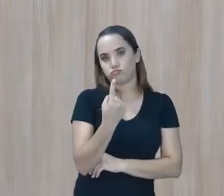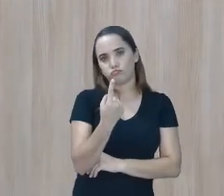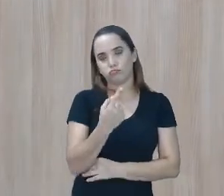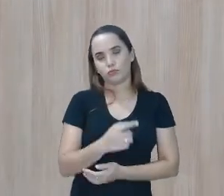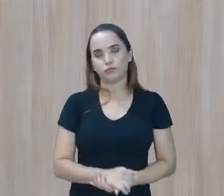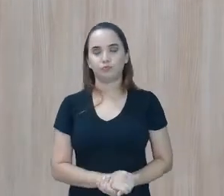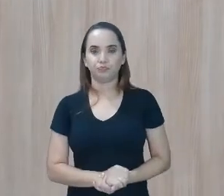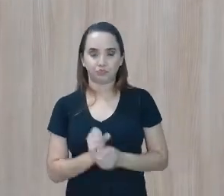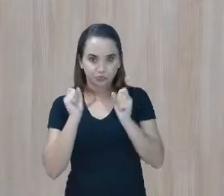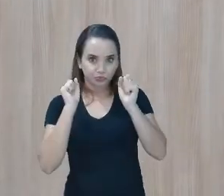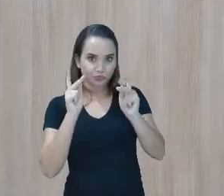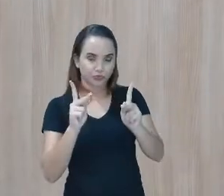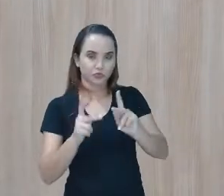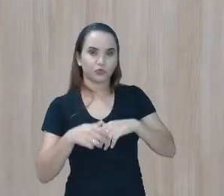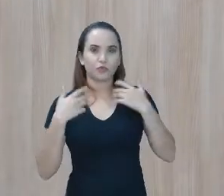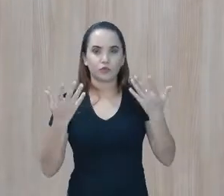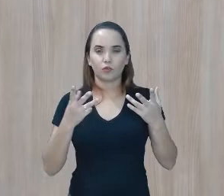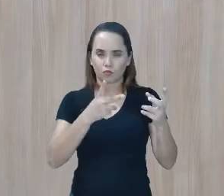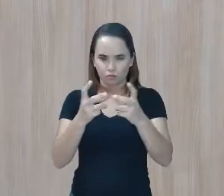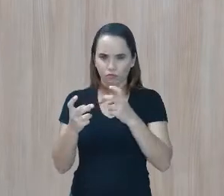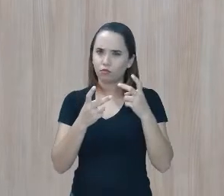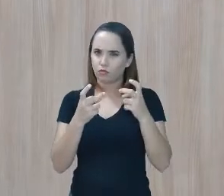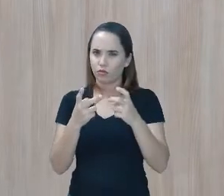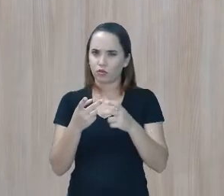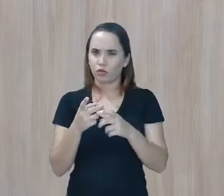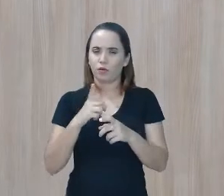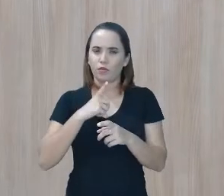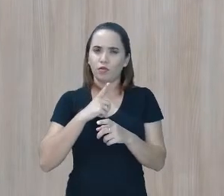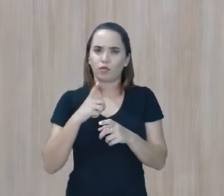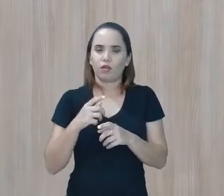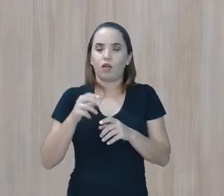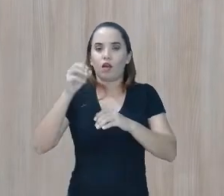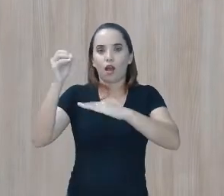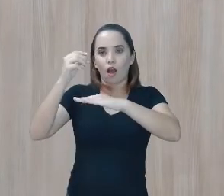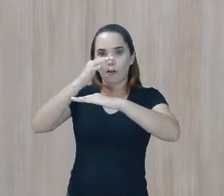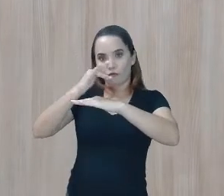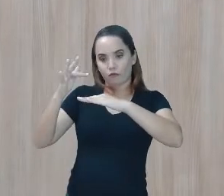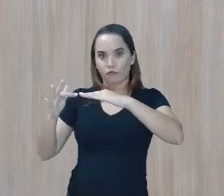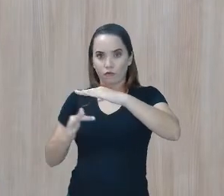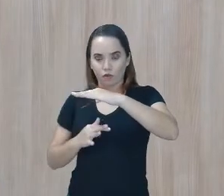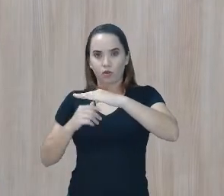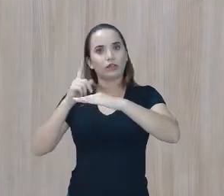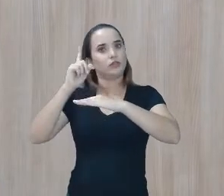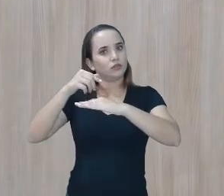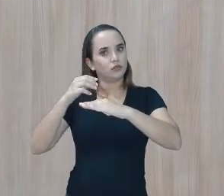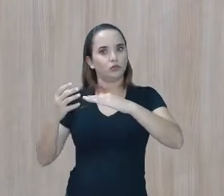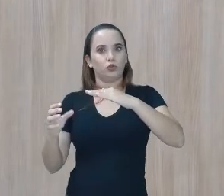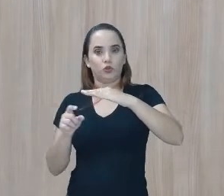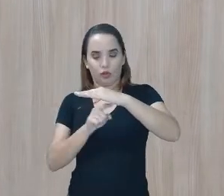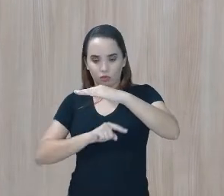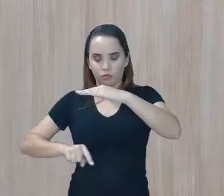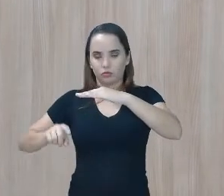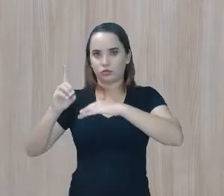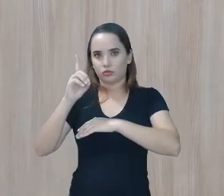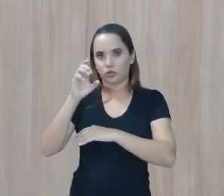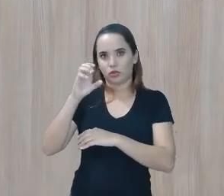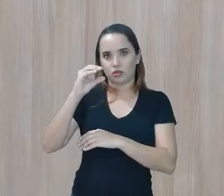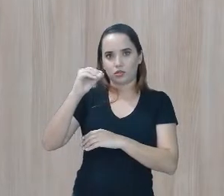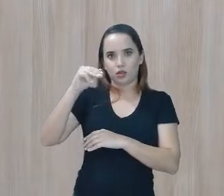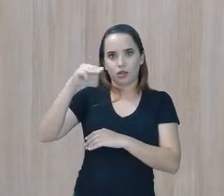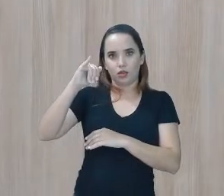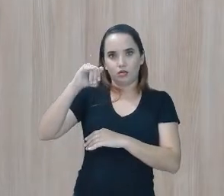1,1. Ok? Então, percebe que estando a fração na sua forma decimal, fica muito tranquilo de você